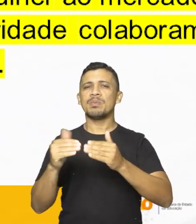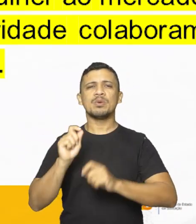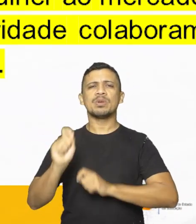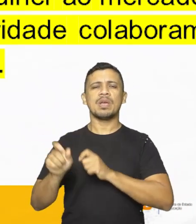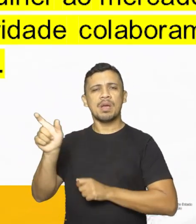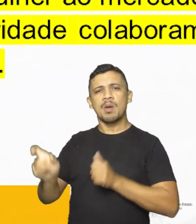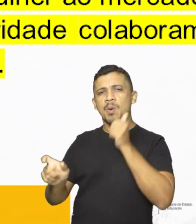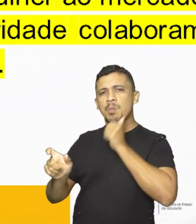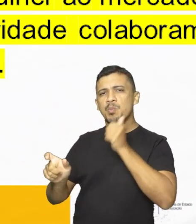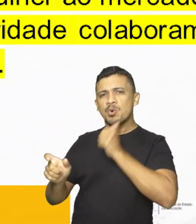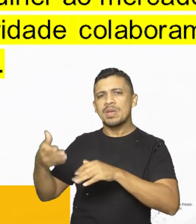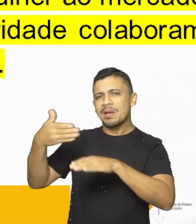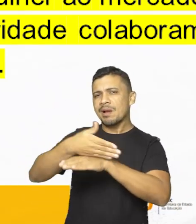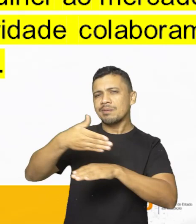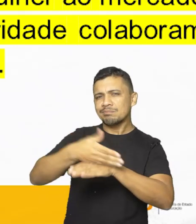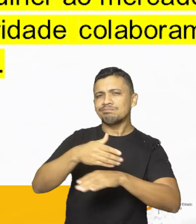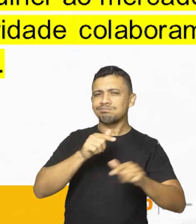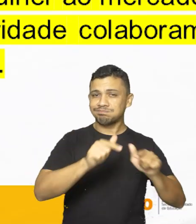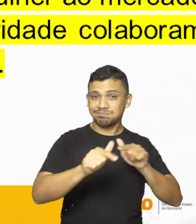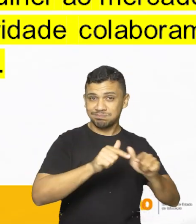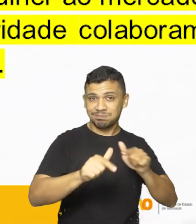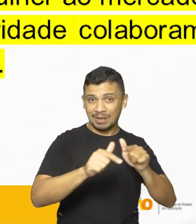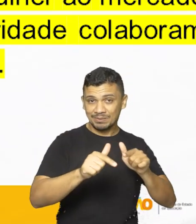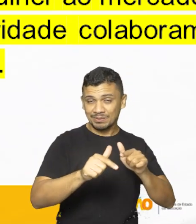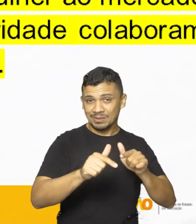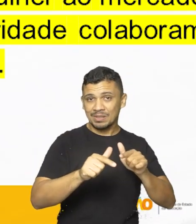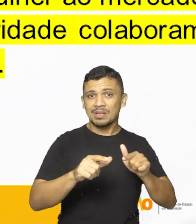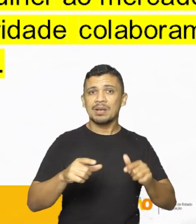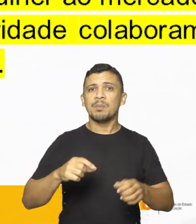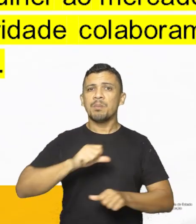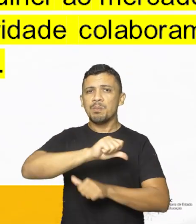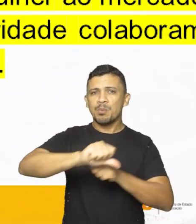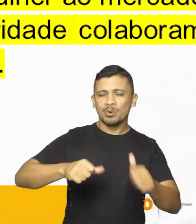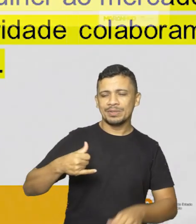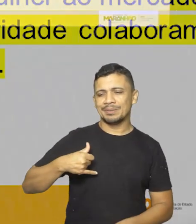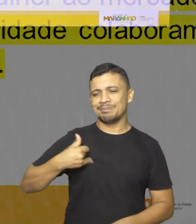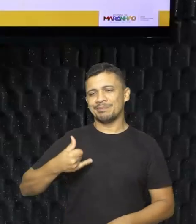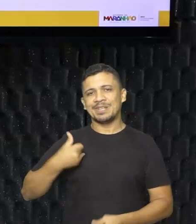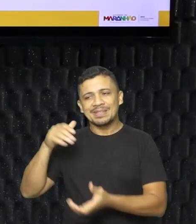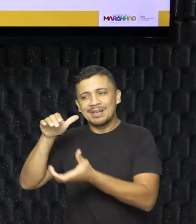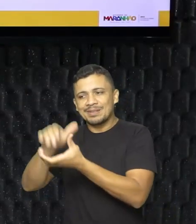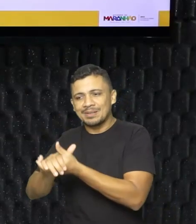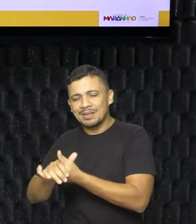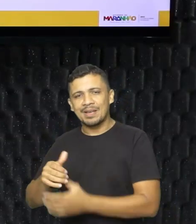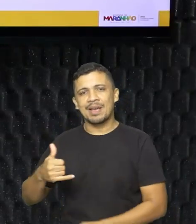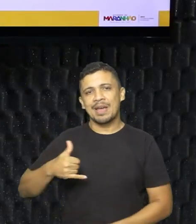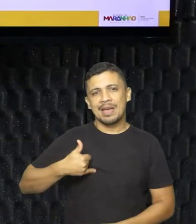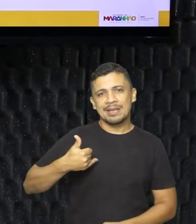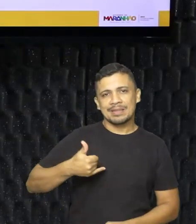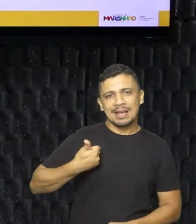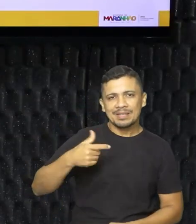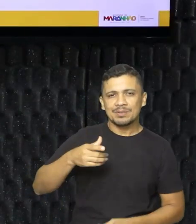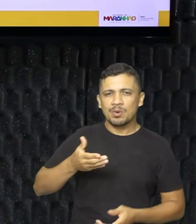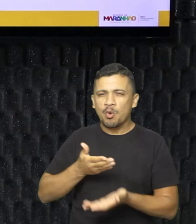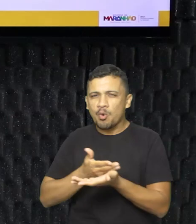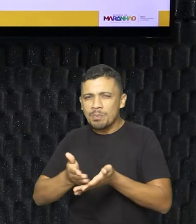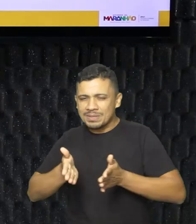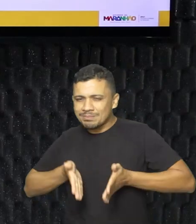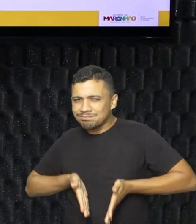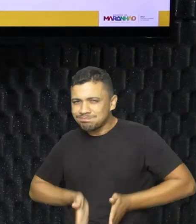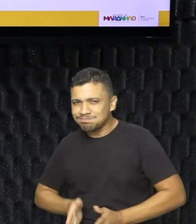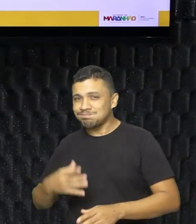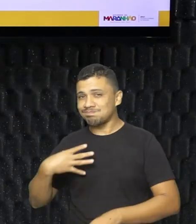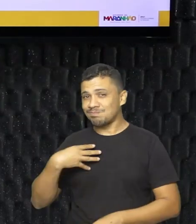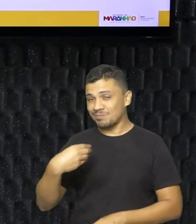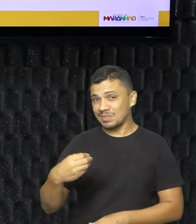da mulher ao mercado de trabalho mexem com a idade do casamento, a idade para começar a ter filhos, a quantidade de